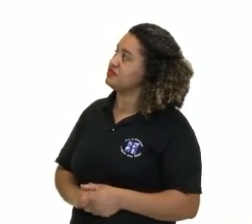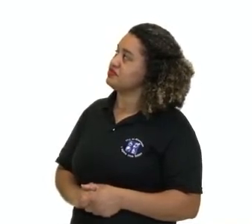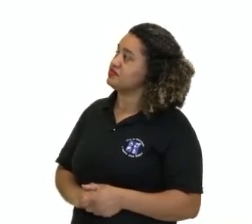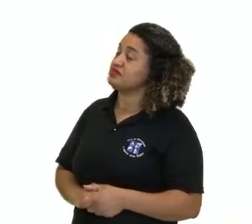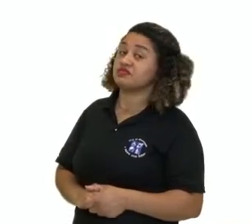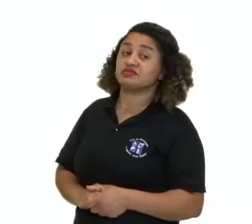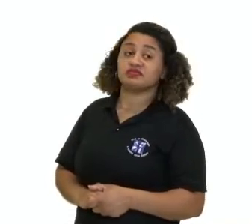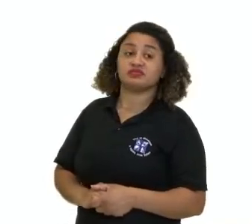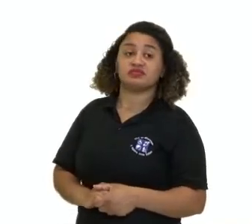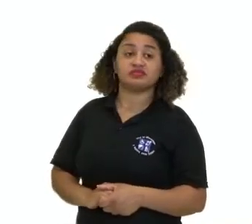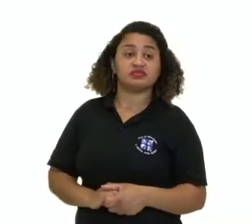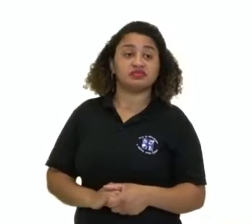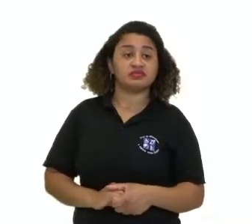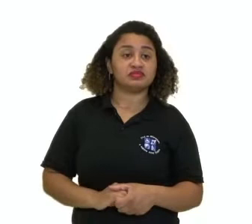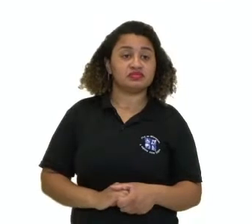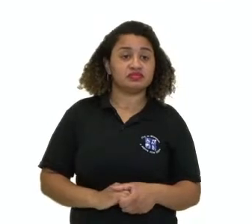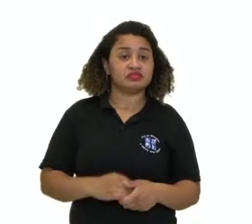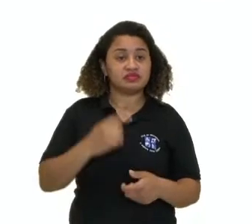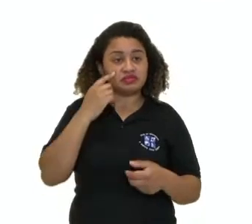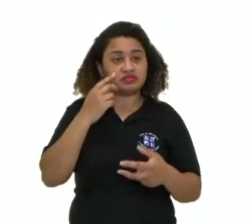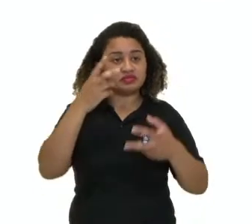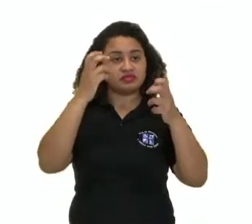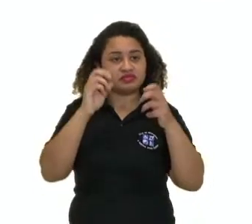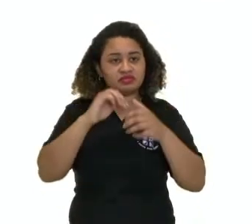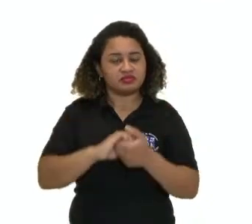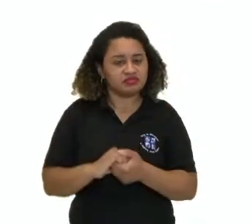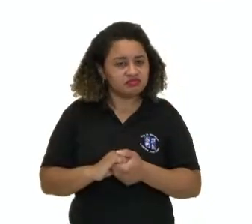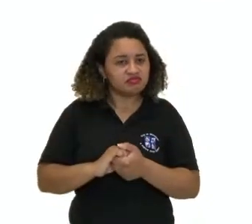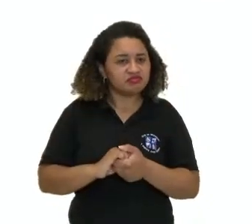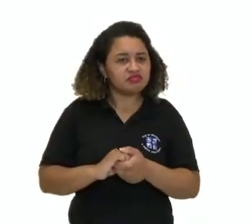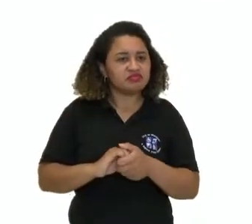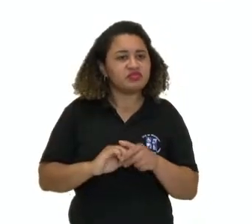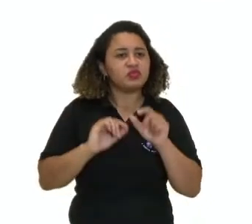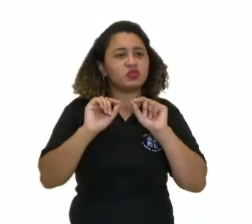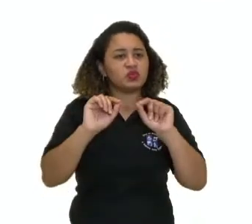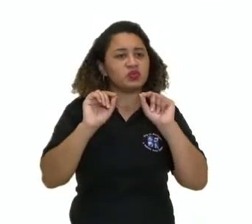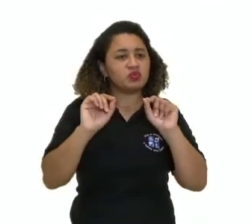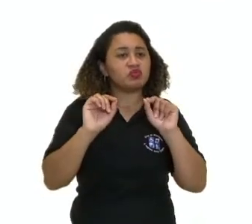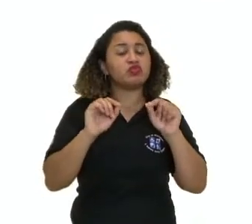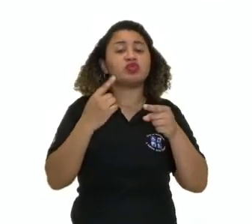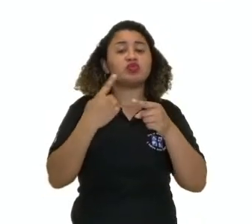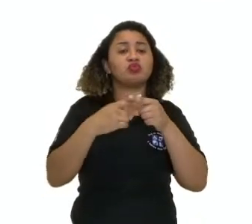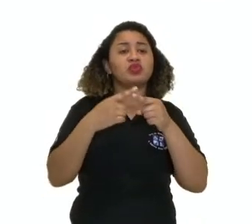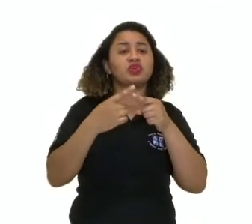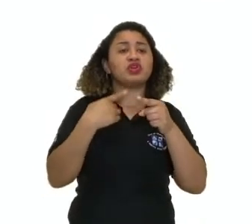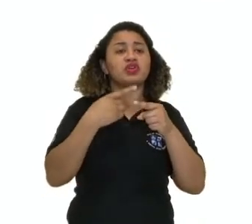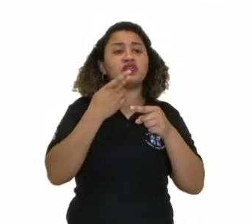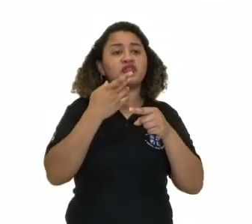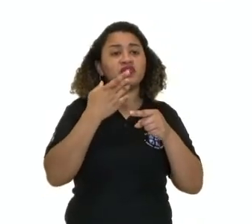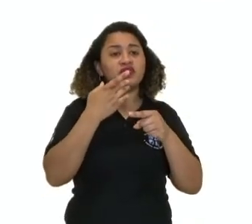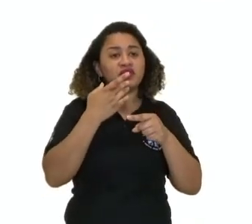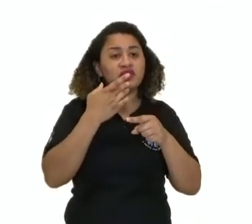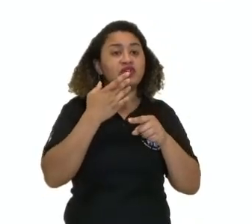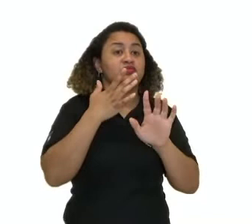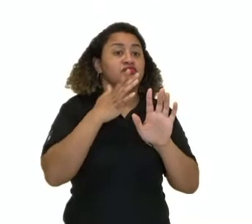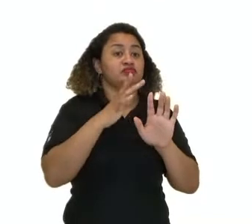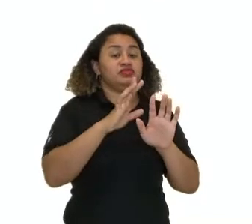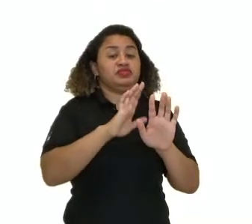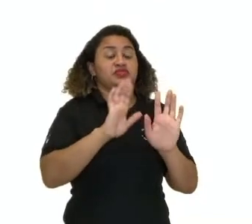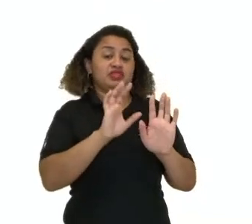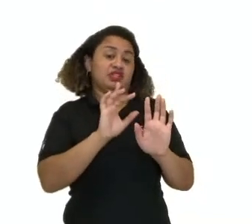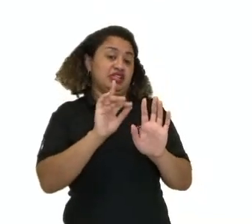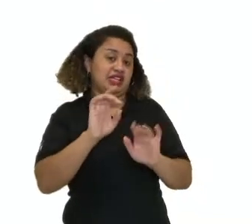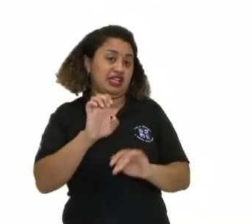é que estava o rato. Estava embaixo do chapeuzinho dele. Por que ele disse de nada? Ele disse de